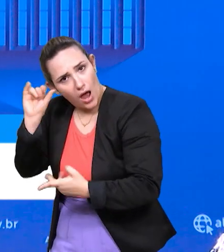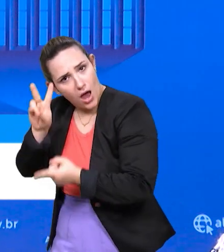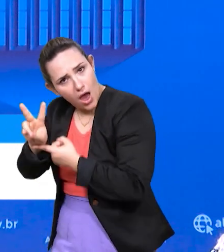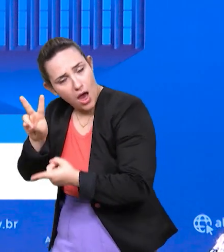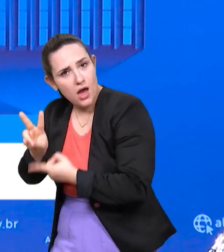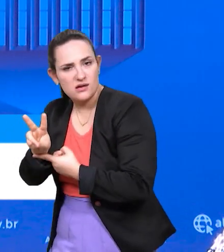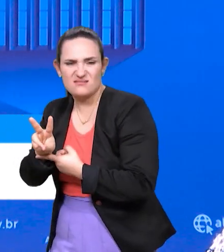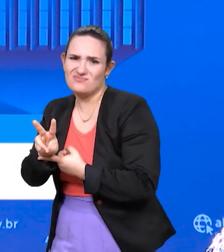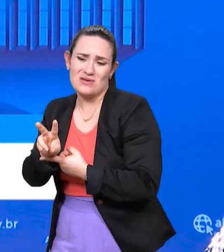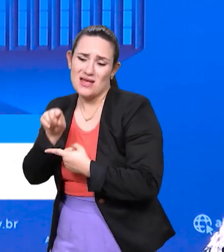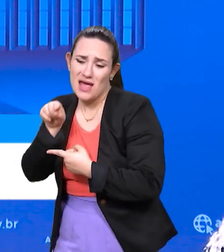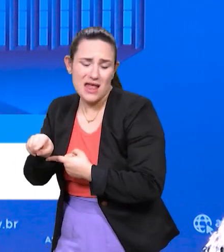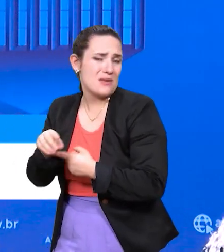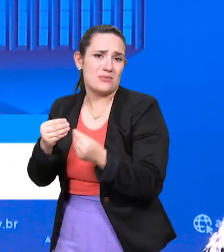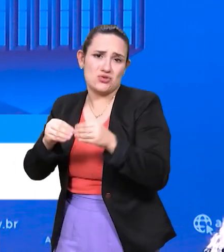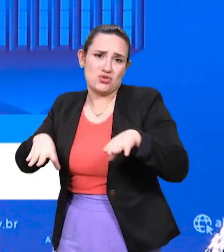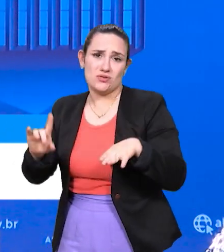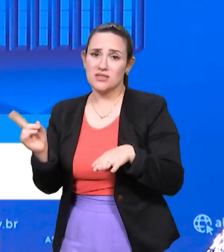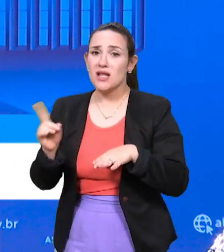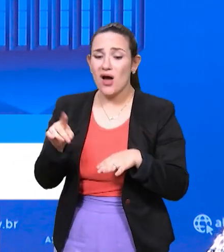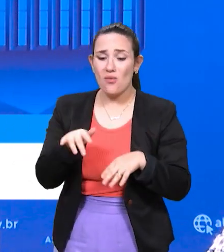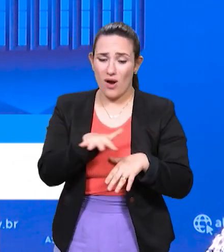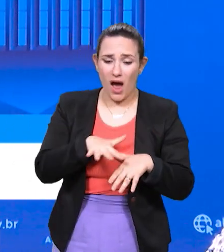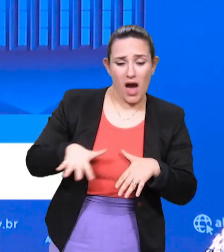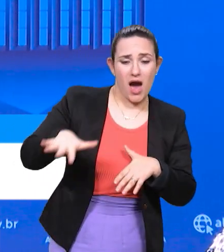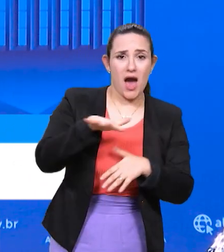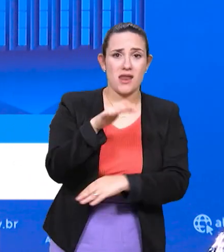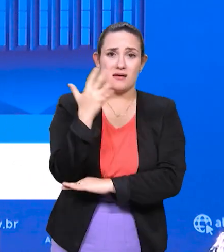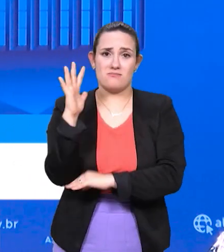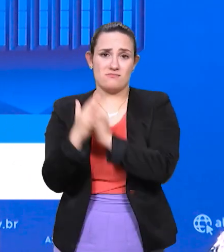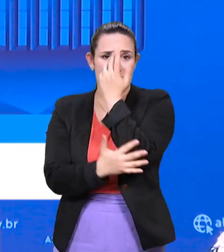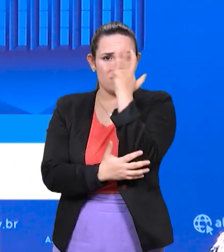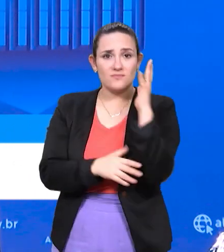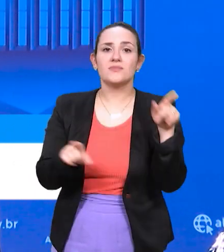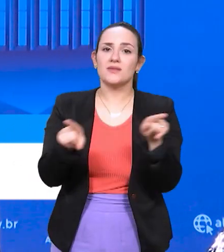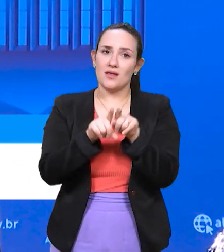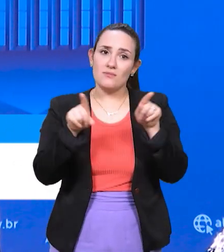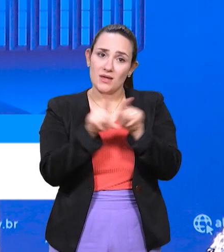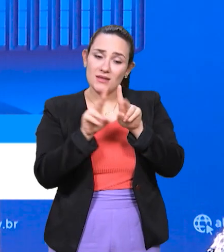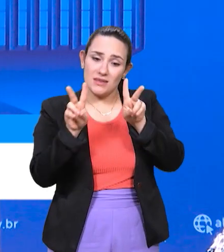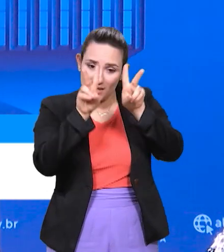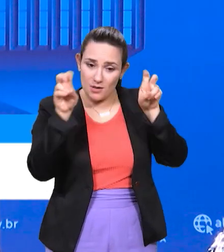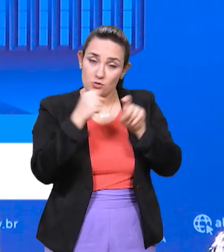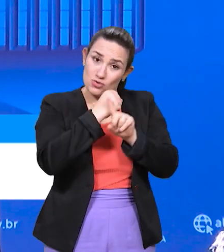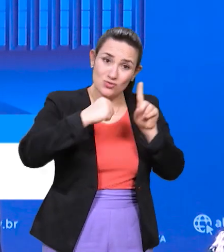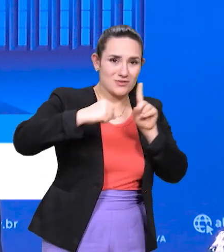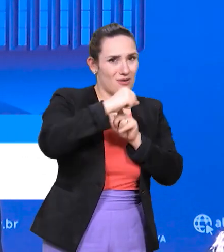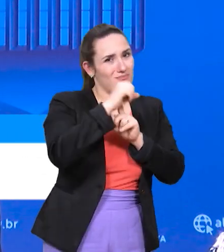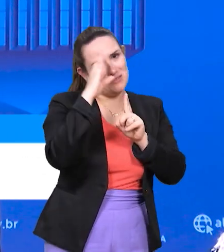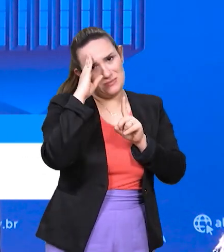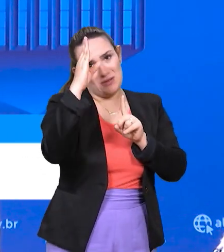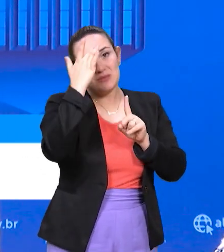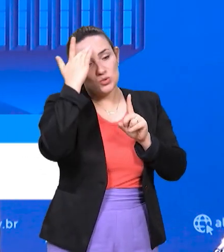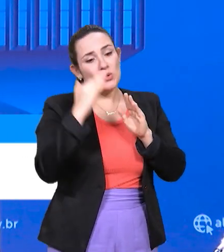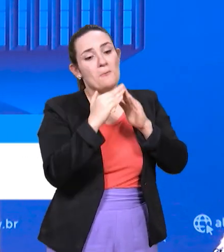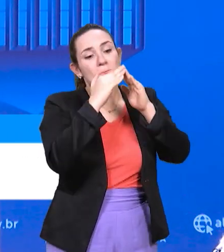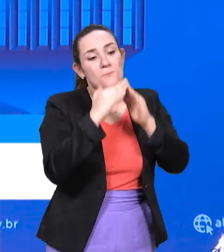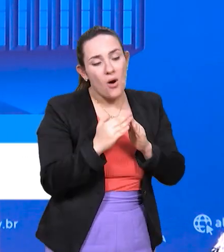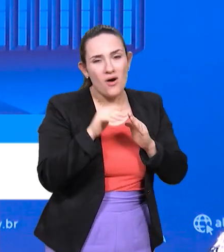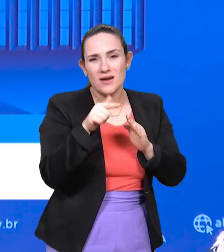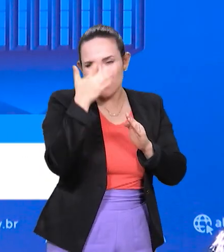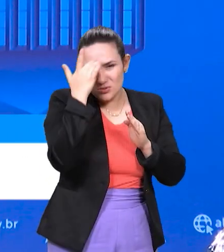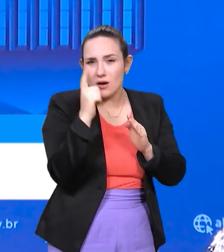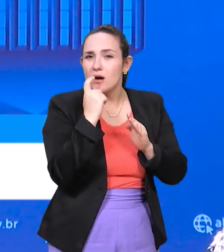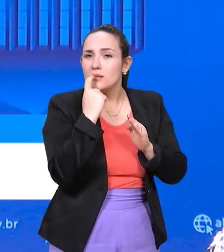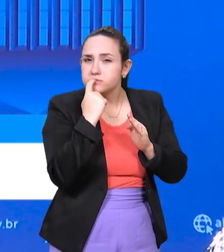Pantanal sem causar danos, prejuízos, né? E a questão social, principalmente daqueles